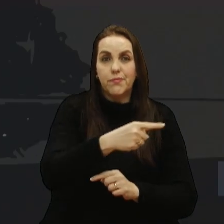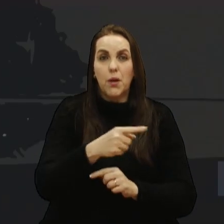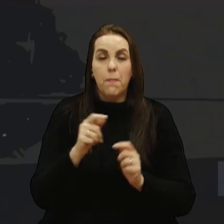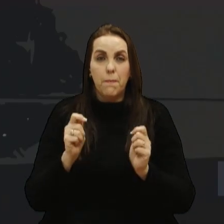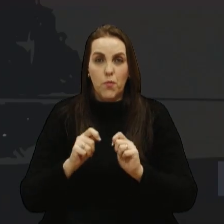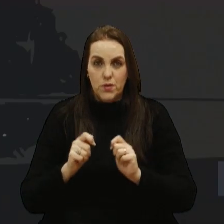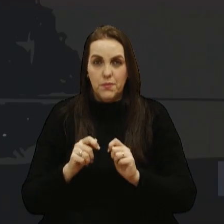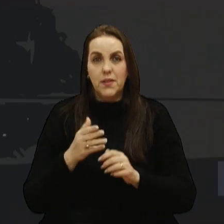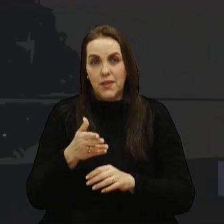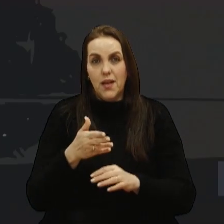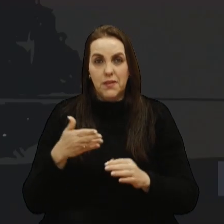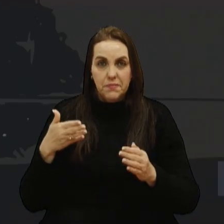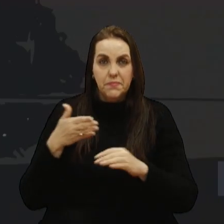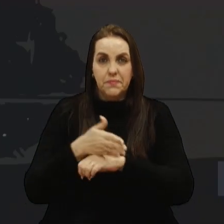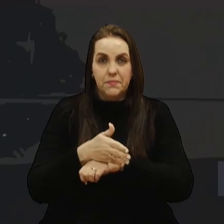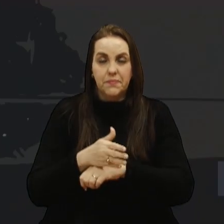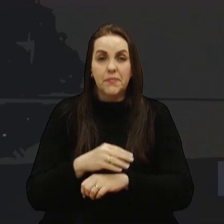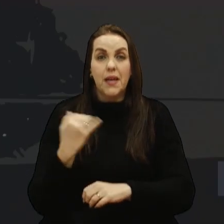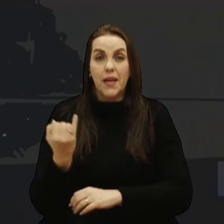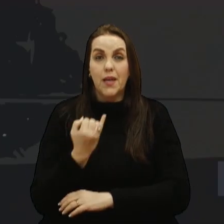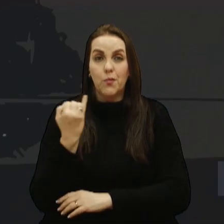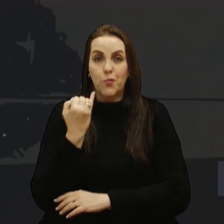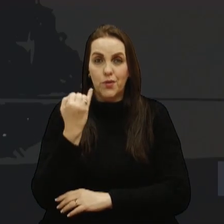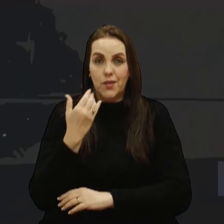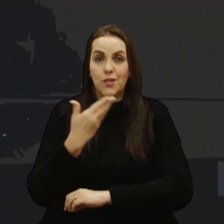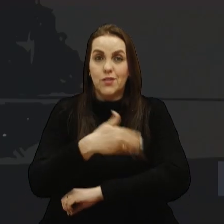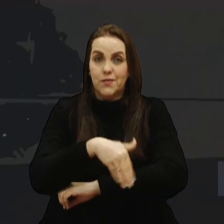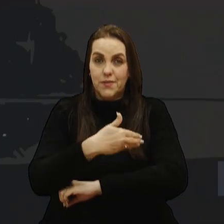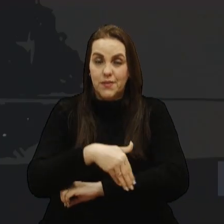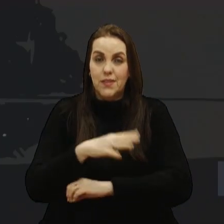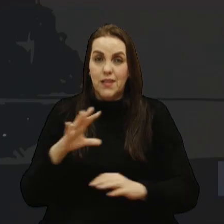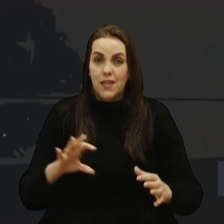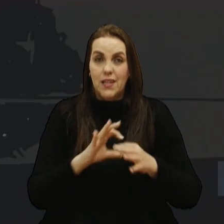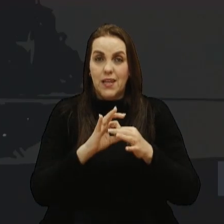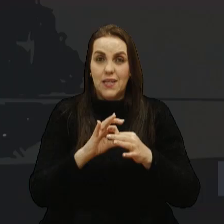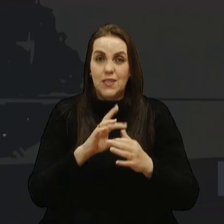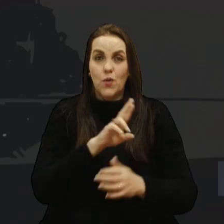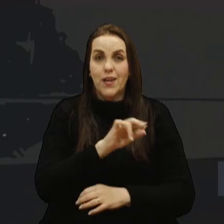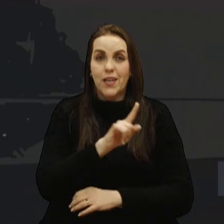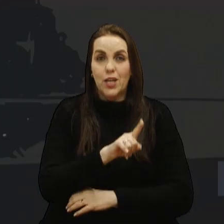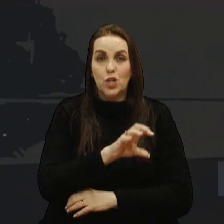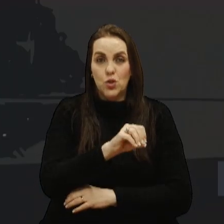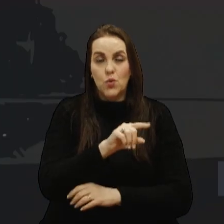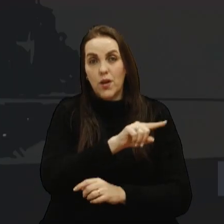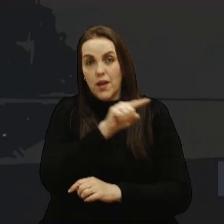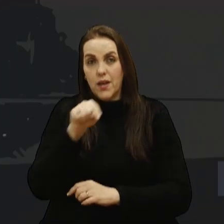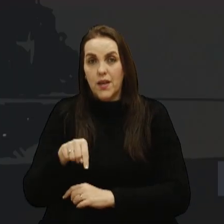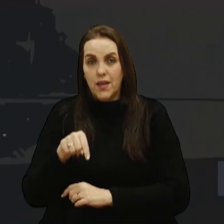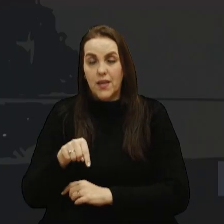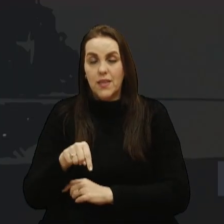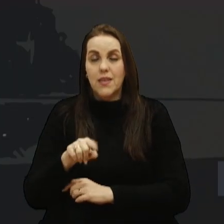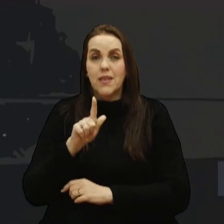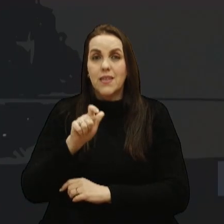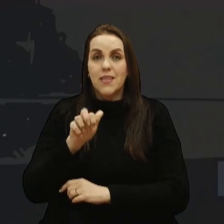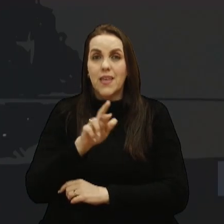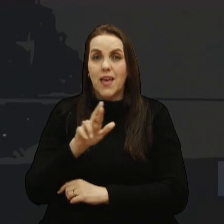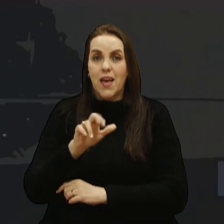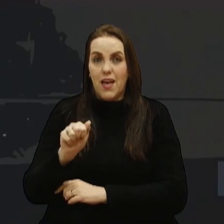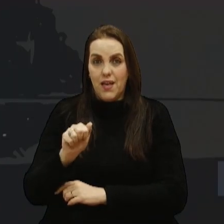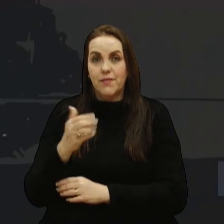ali, e é de extrema importância essa via que liga o Desenho Risso aqui com a Pedreira do Guerra. Próximo.